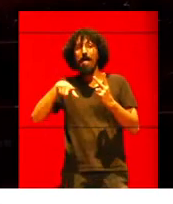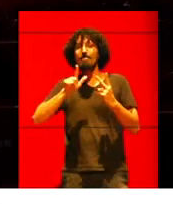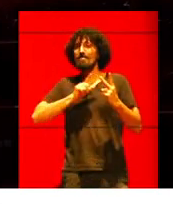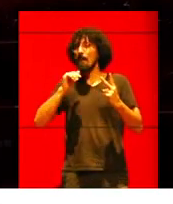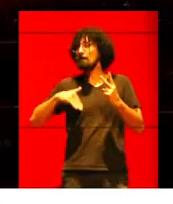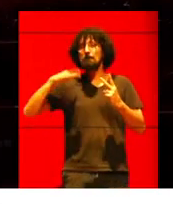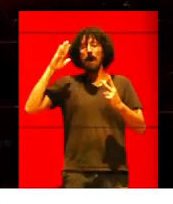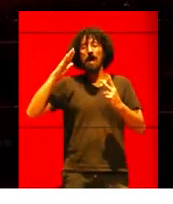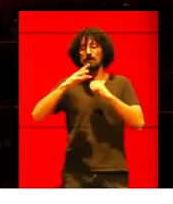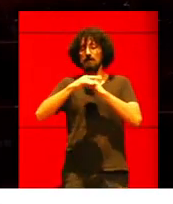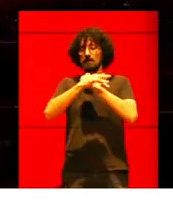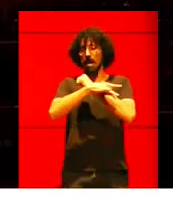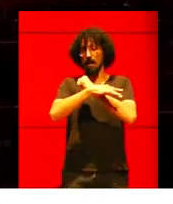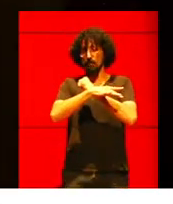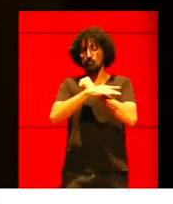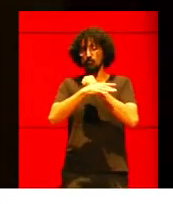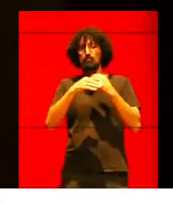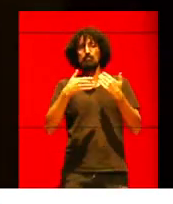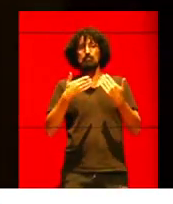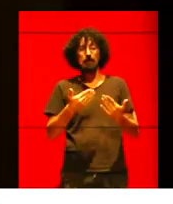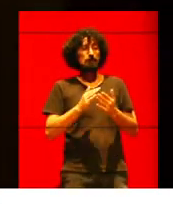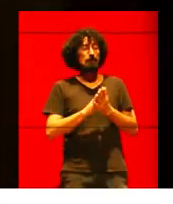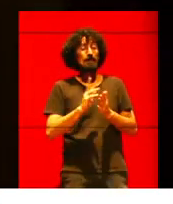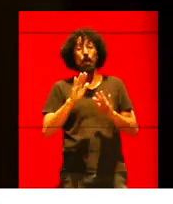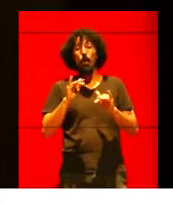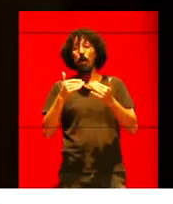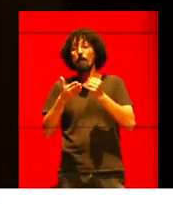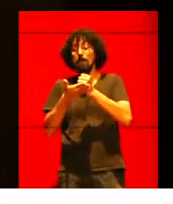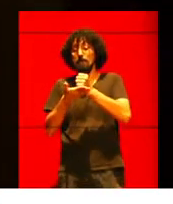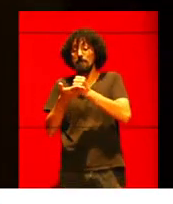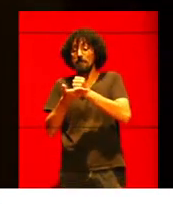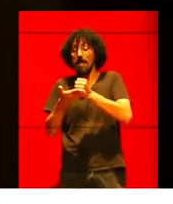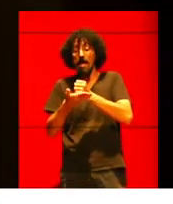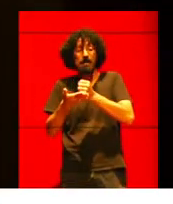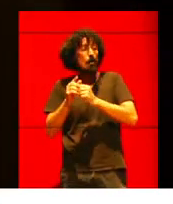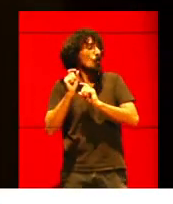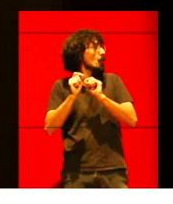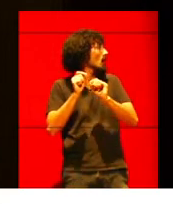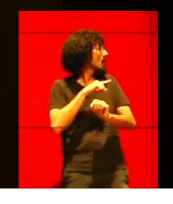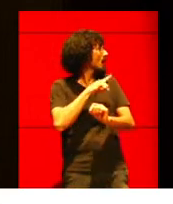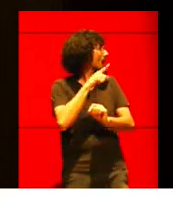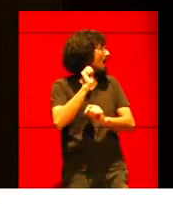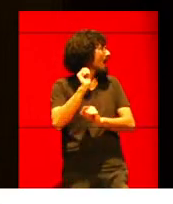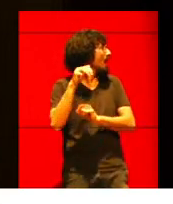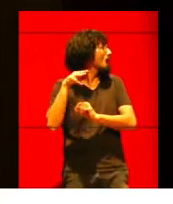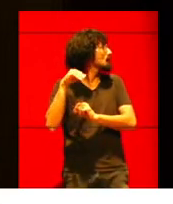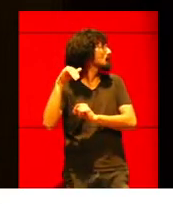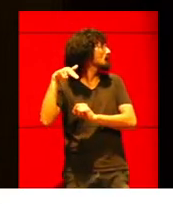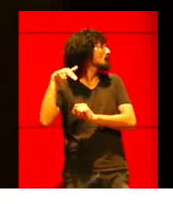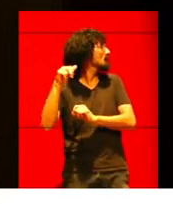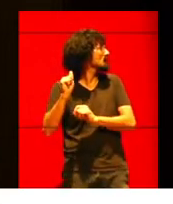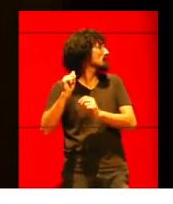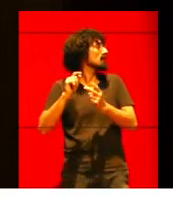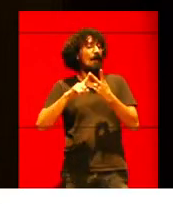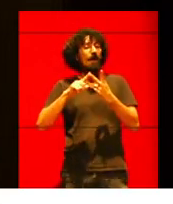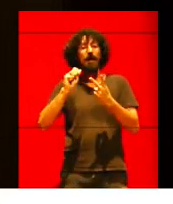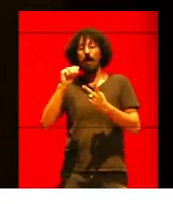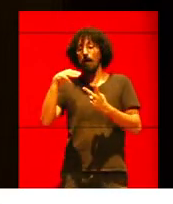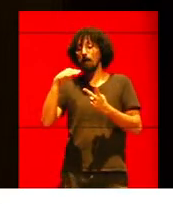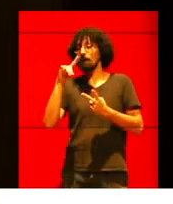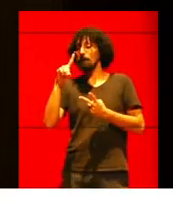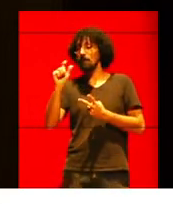acidez. Quem tem maior basicidade? As aminas e as amidas,